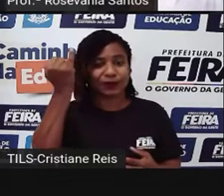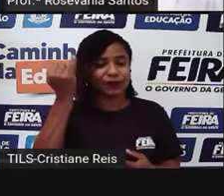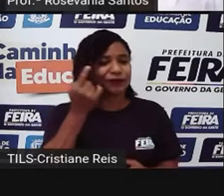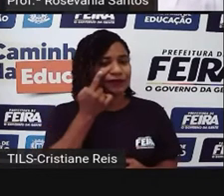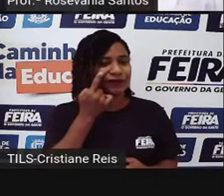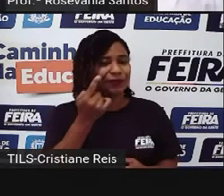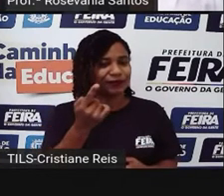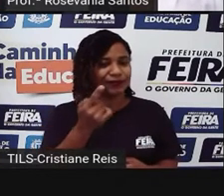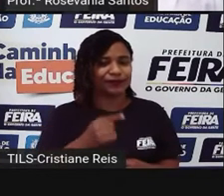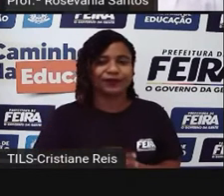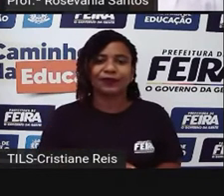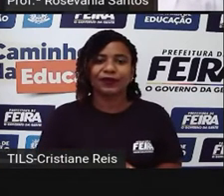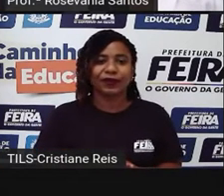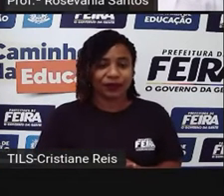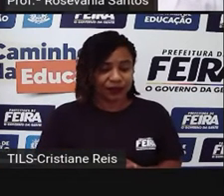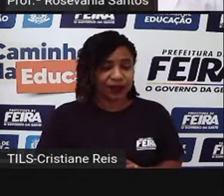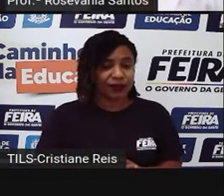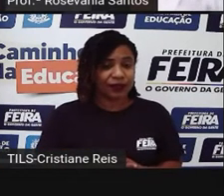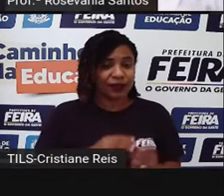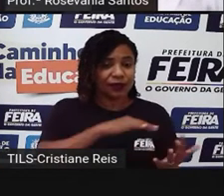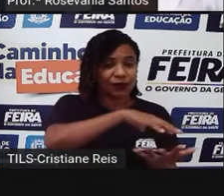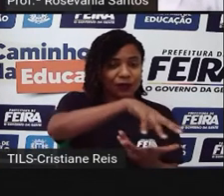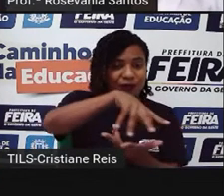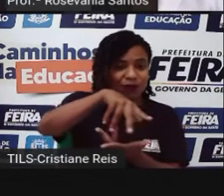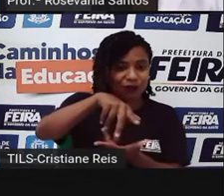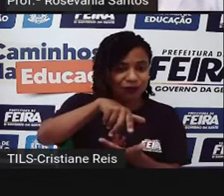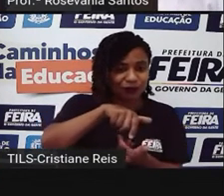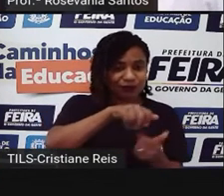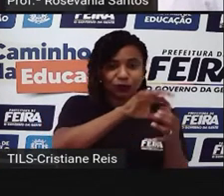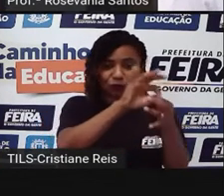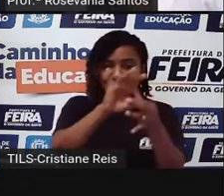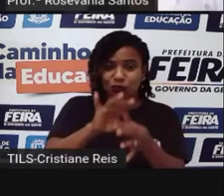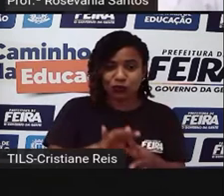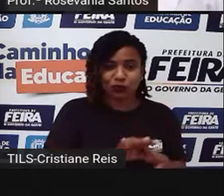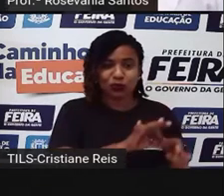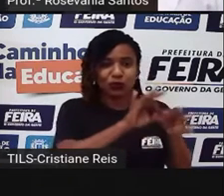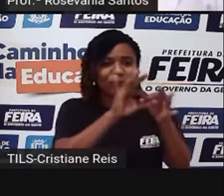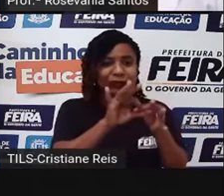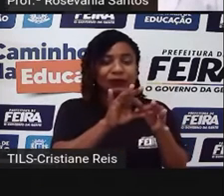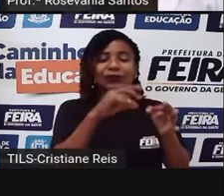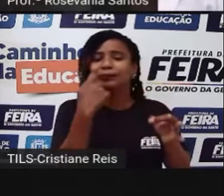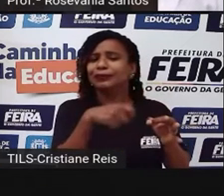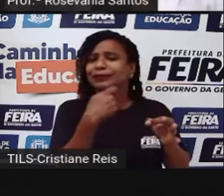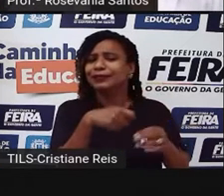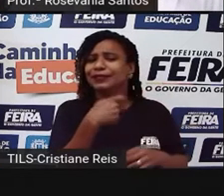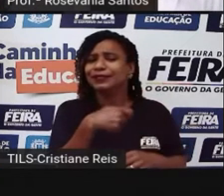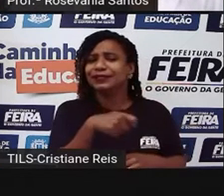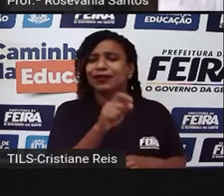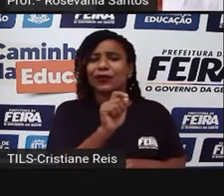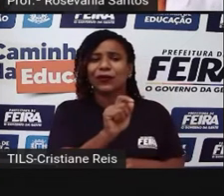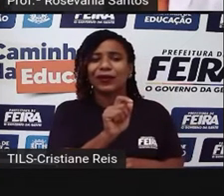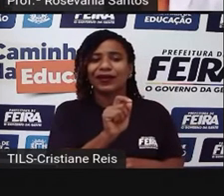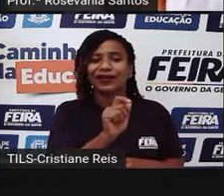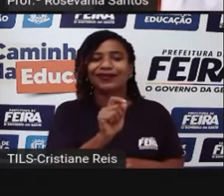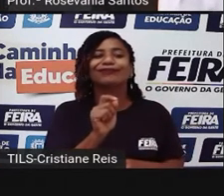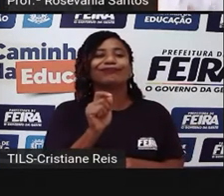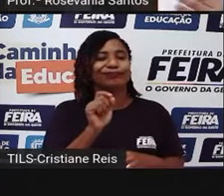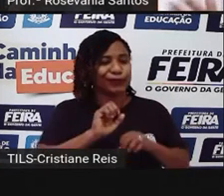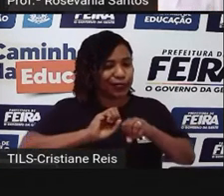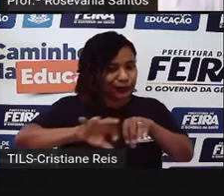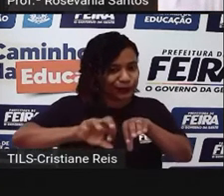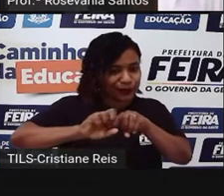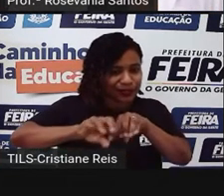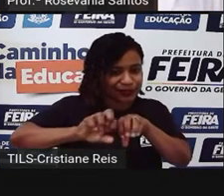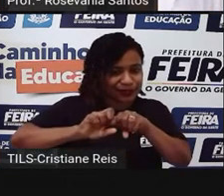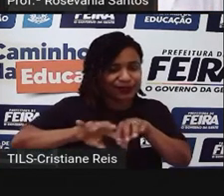mundo globalizado, né, o conhecimento é ouro. Então, precisa se investir muito na parte educacional,